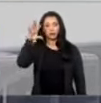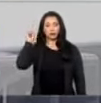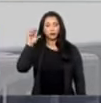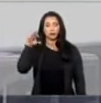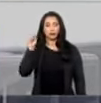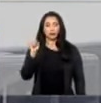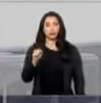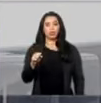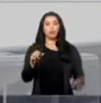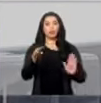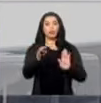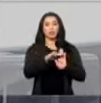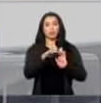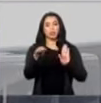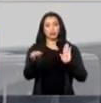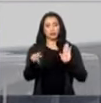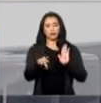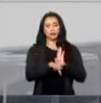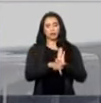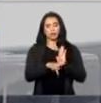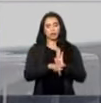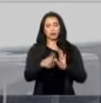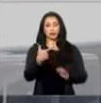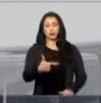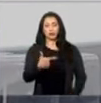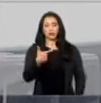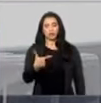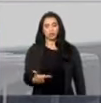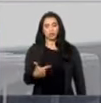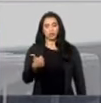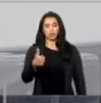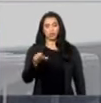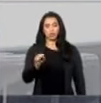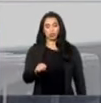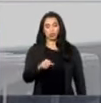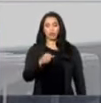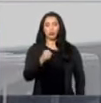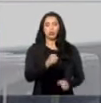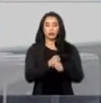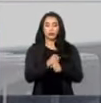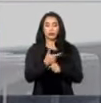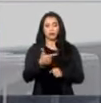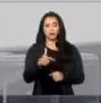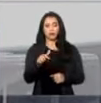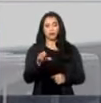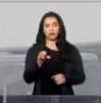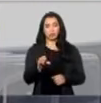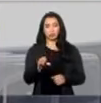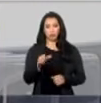Provisória 2228, de 2001, através do mecanismo conhecido como